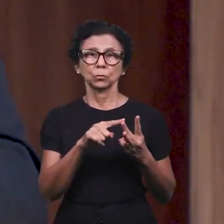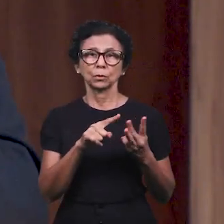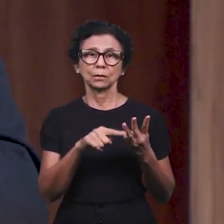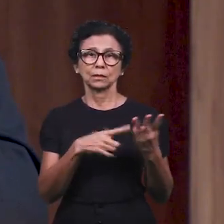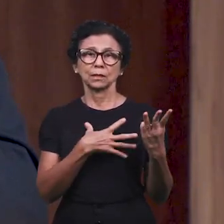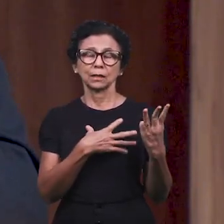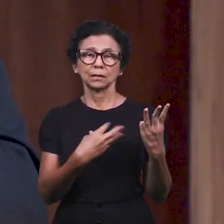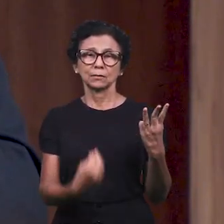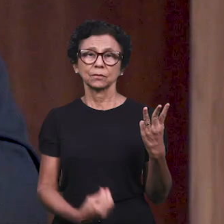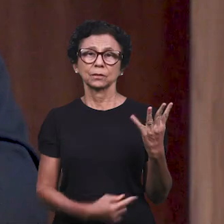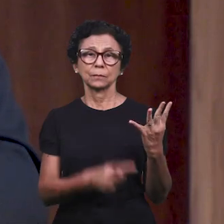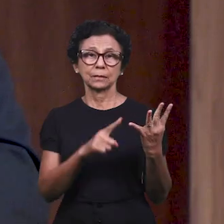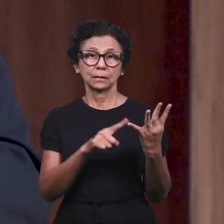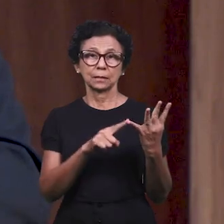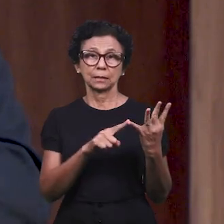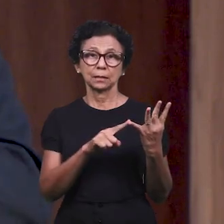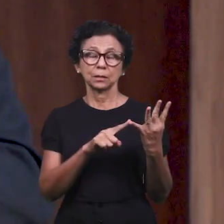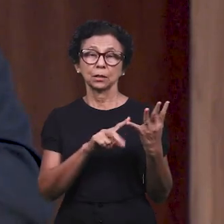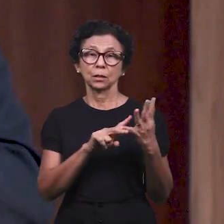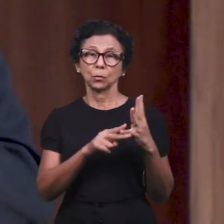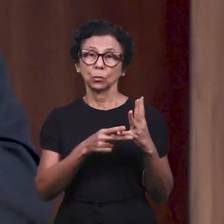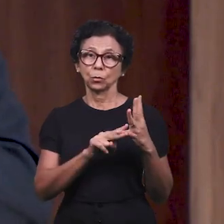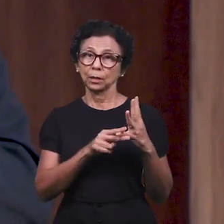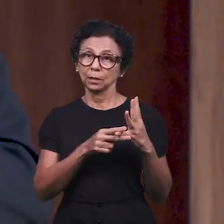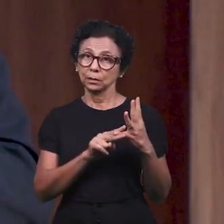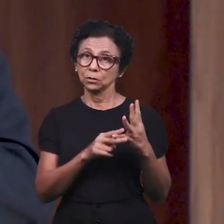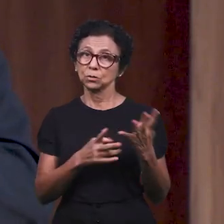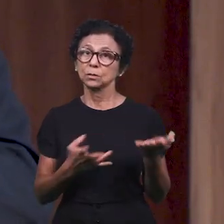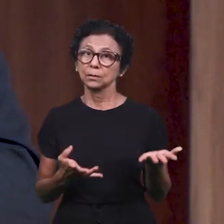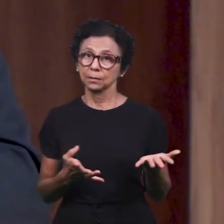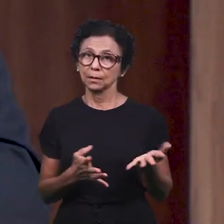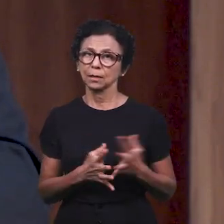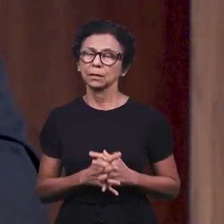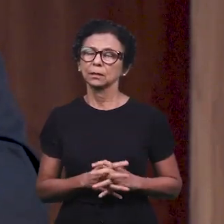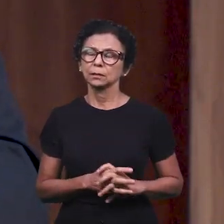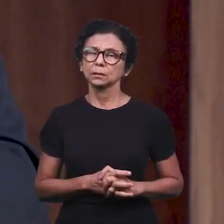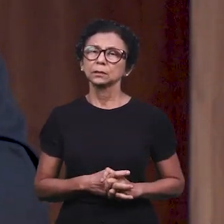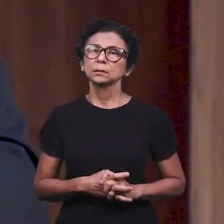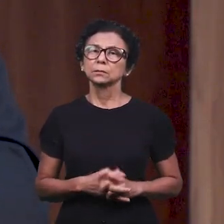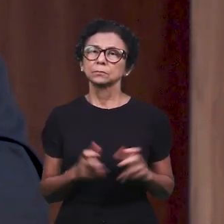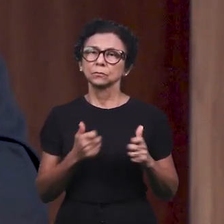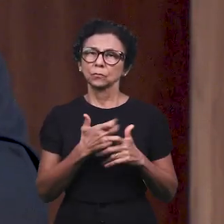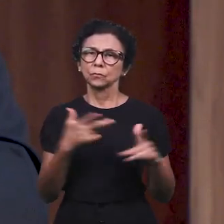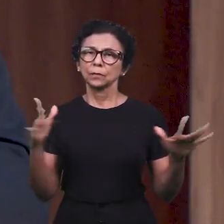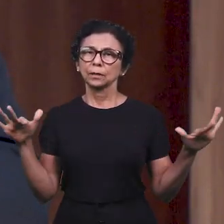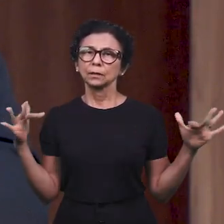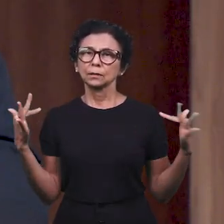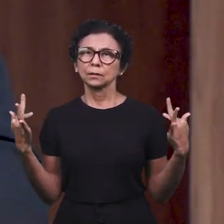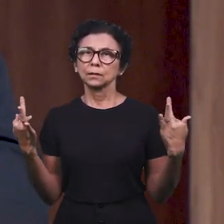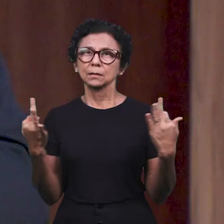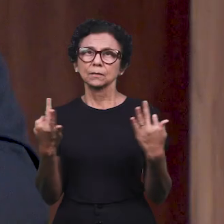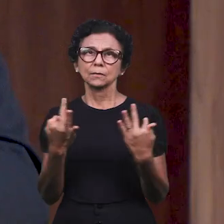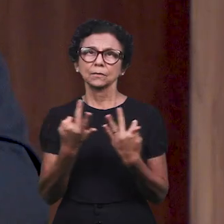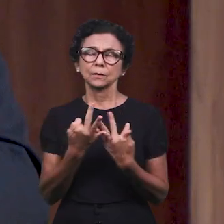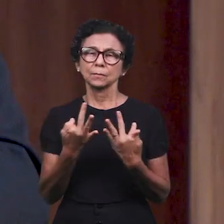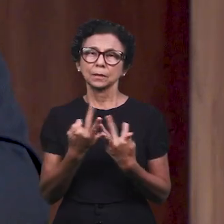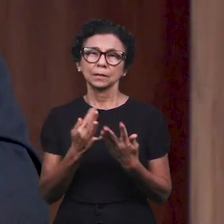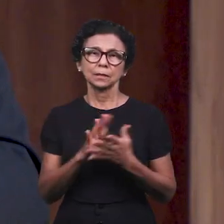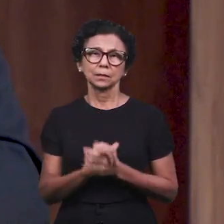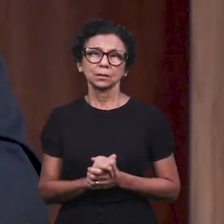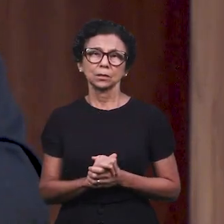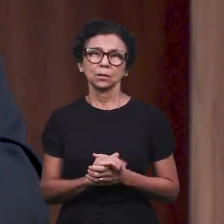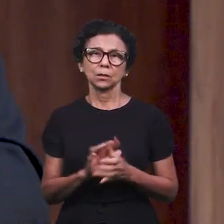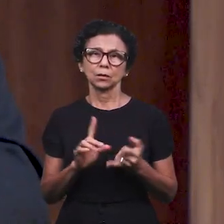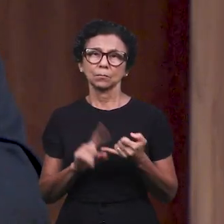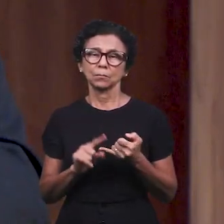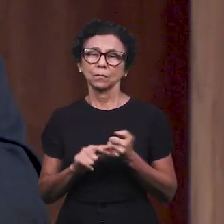filhos. Corrija o seu caçula. Nós tivemos muitas famílias que o filho mais novo se